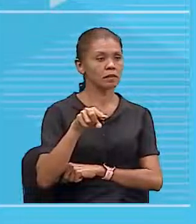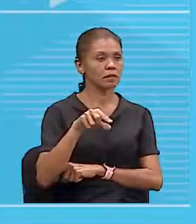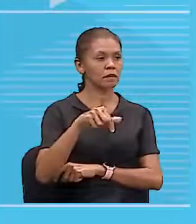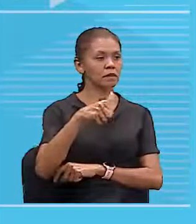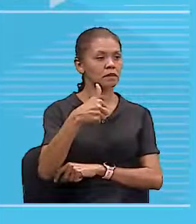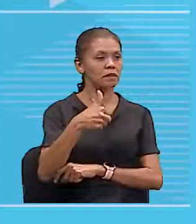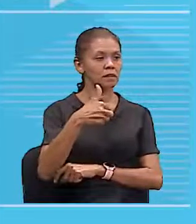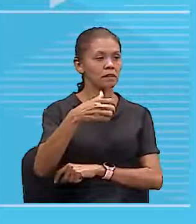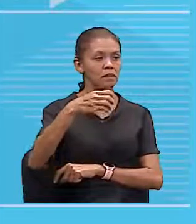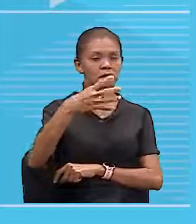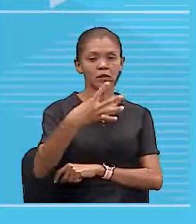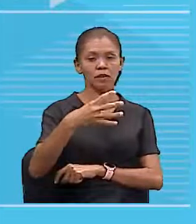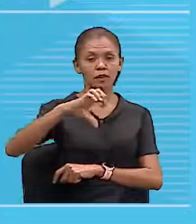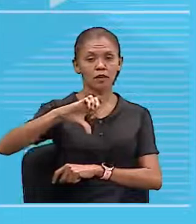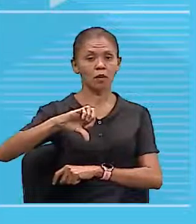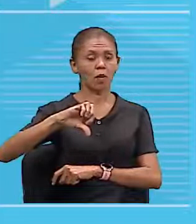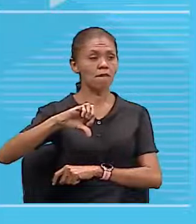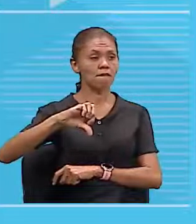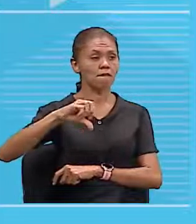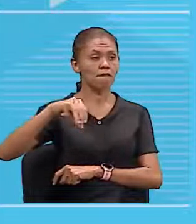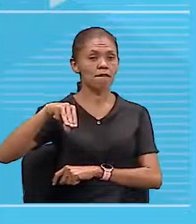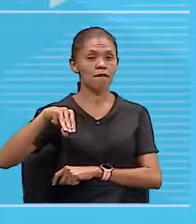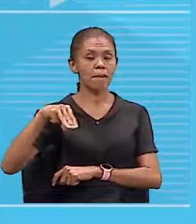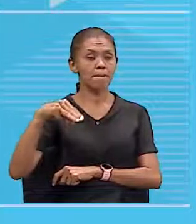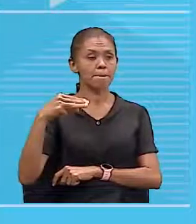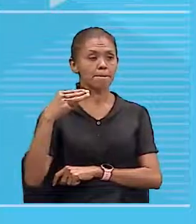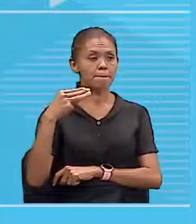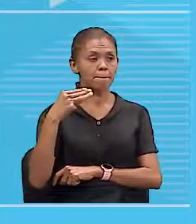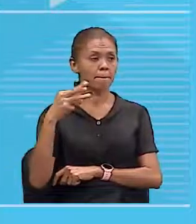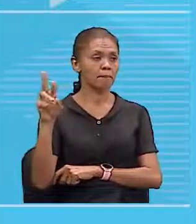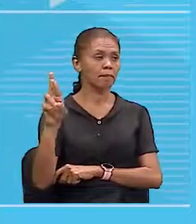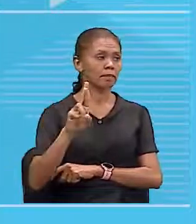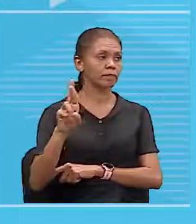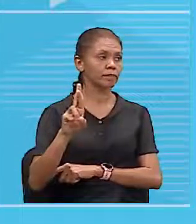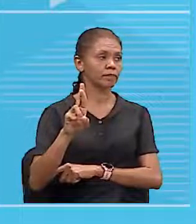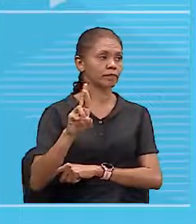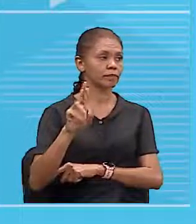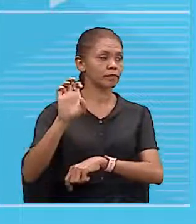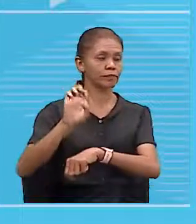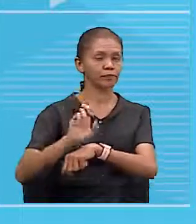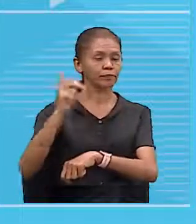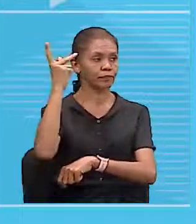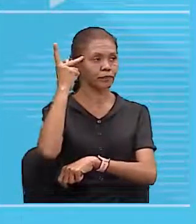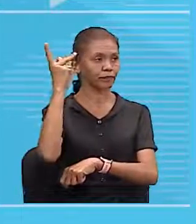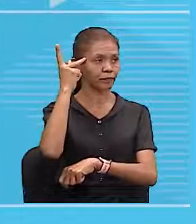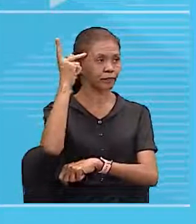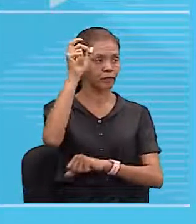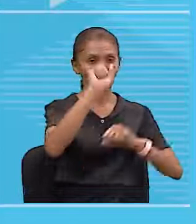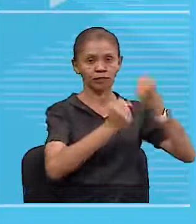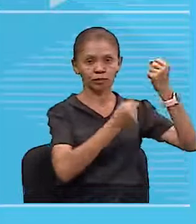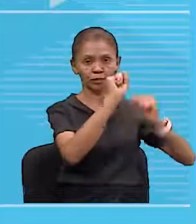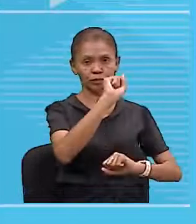Qual a moral da história galera Qual a moral da história São Paulo é um estado que tem a produção industrial mas não